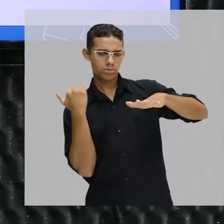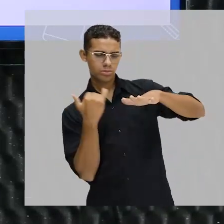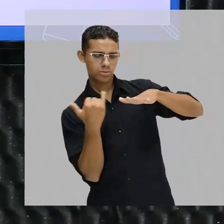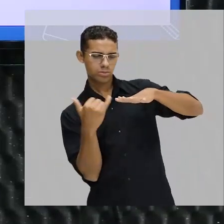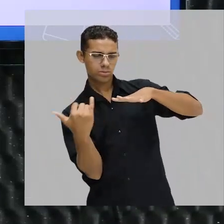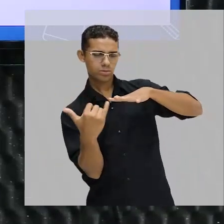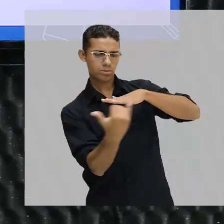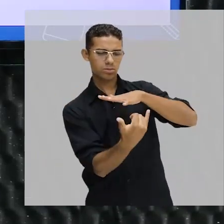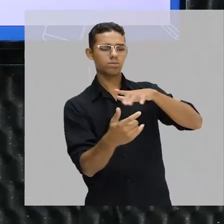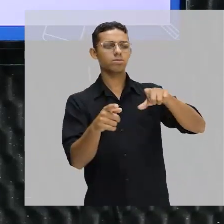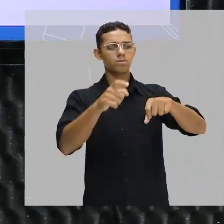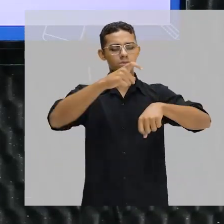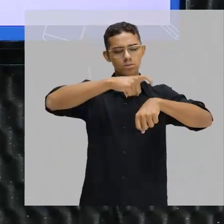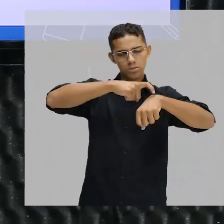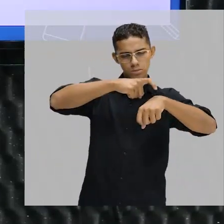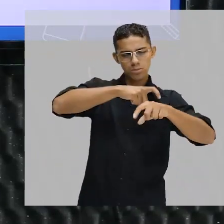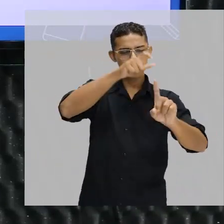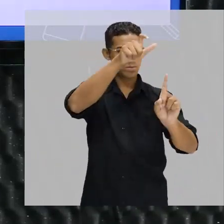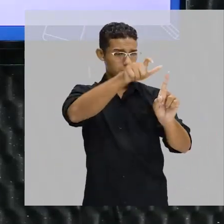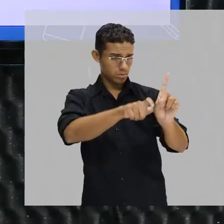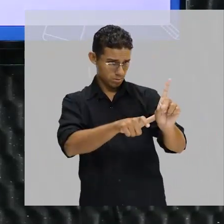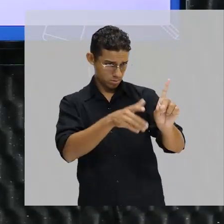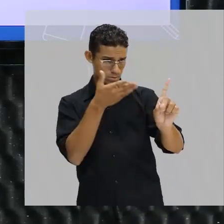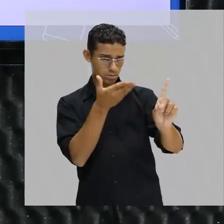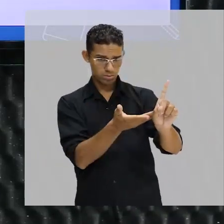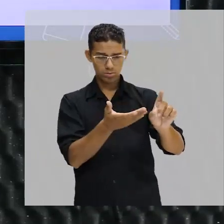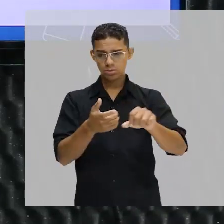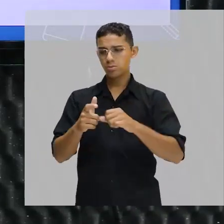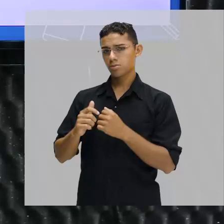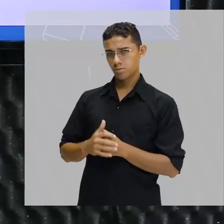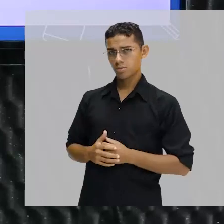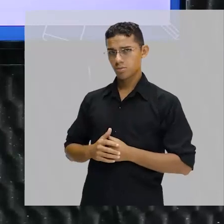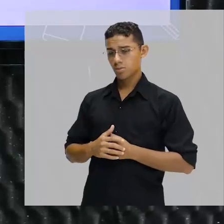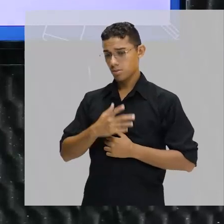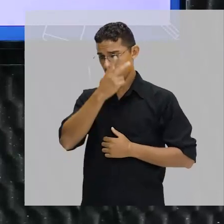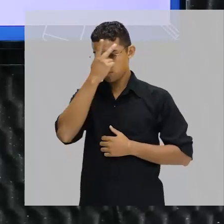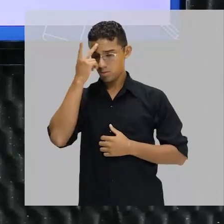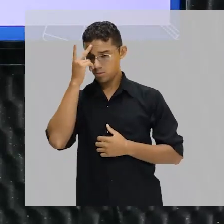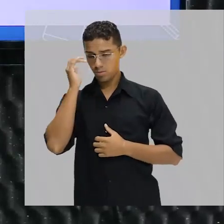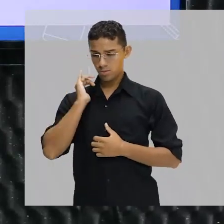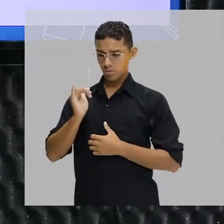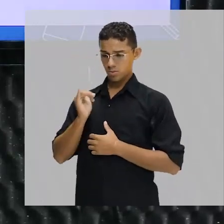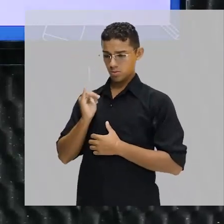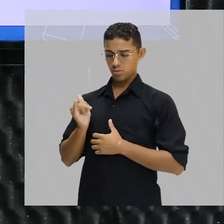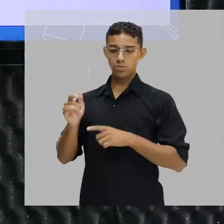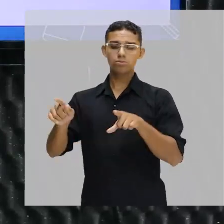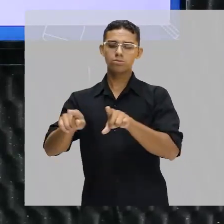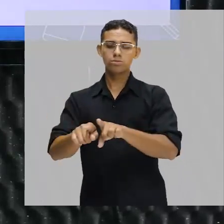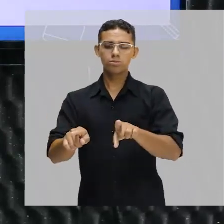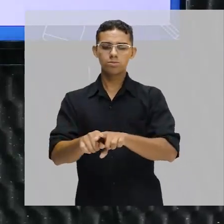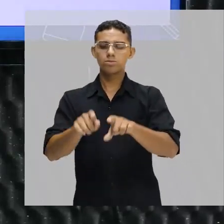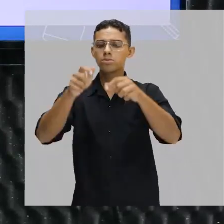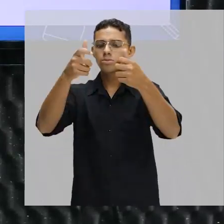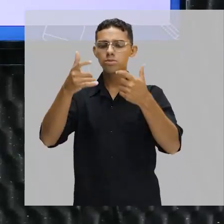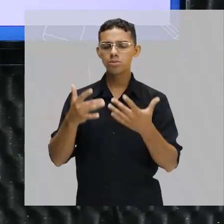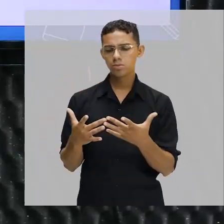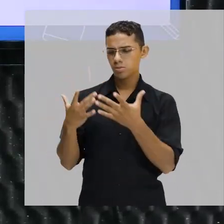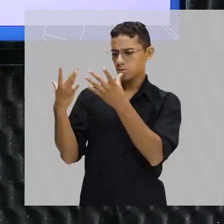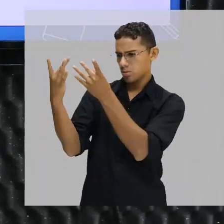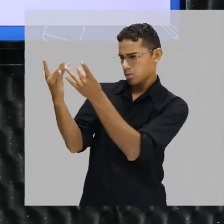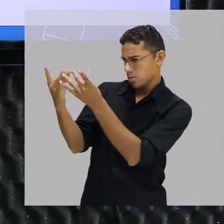o tempo, o narrador. E à medida que eu vou contando aquela história, contando o que aconteceu, eu posso fazer uma